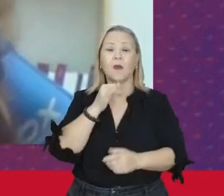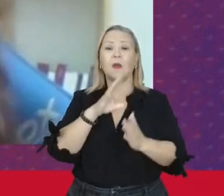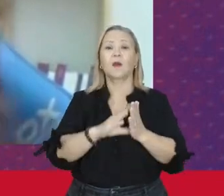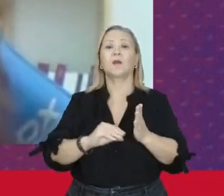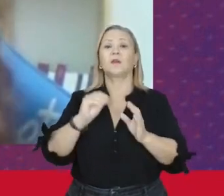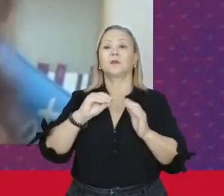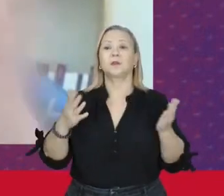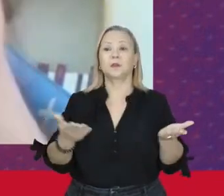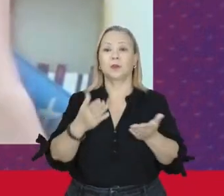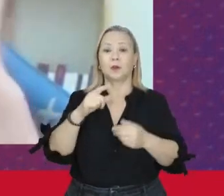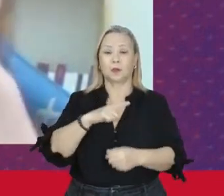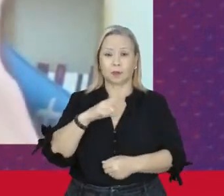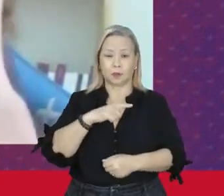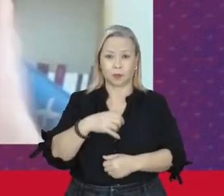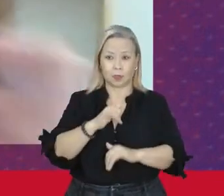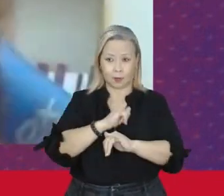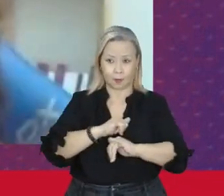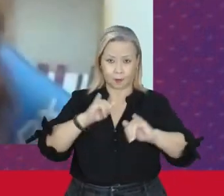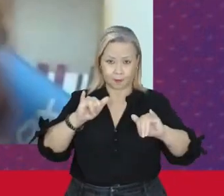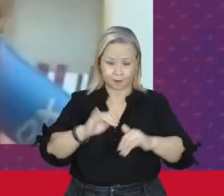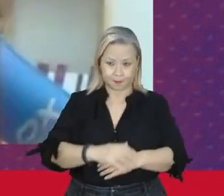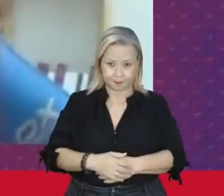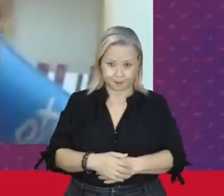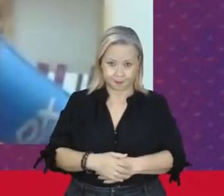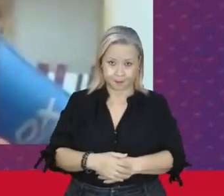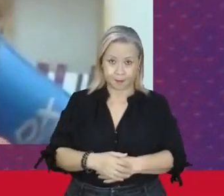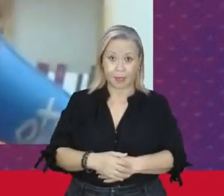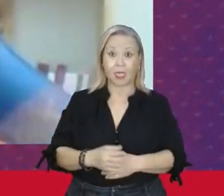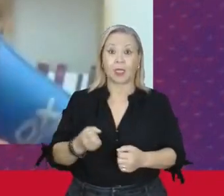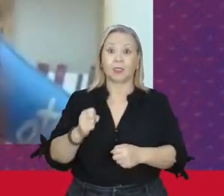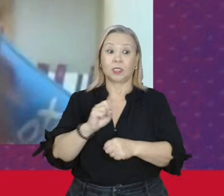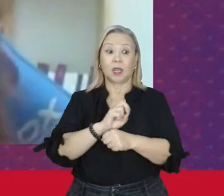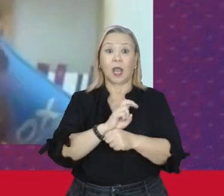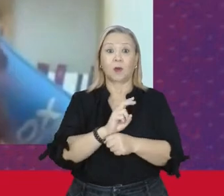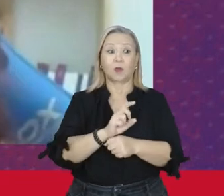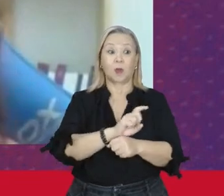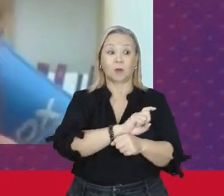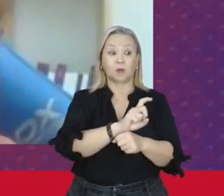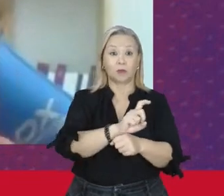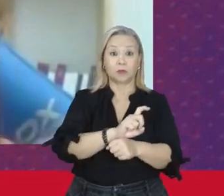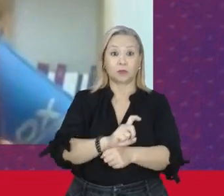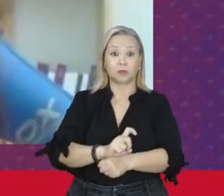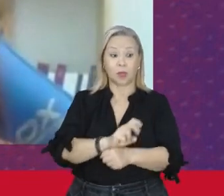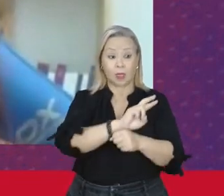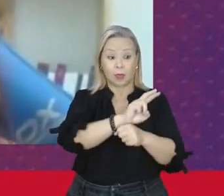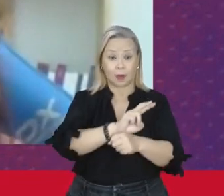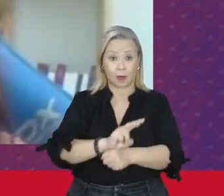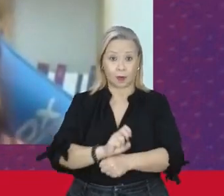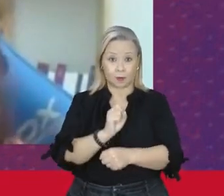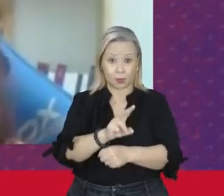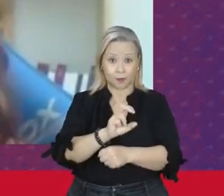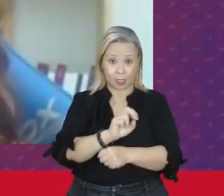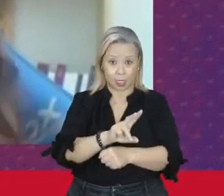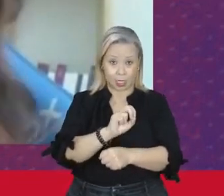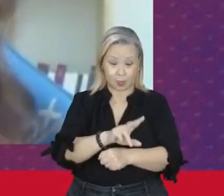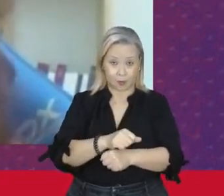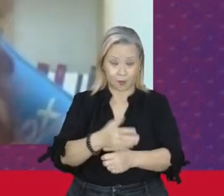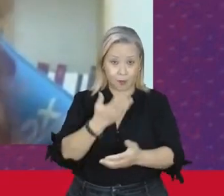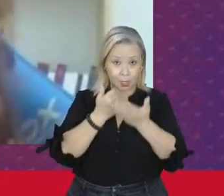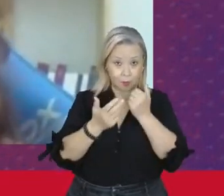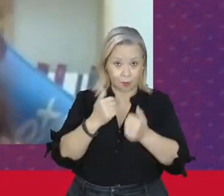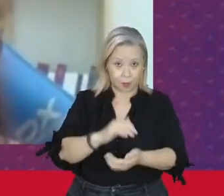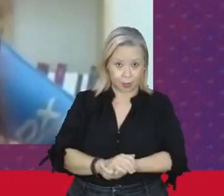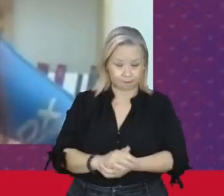agora um aumento abusivo, né, da aprovação de agrotóxicos no nosso país, que é proibido no mundo inteiro. A gente não